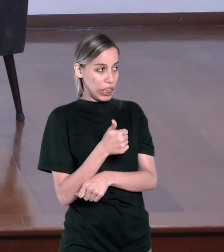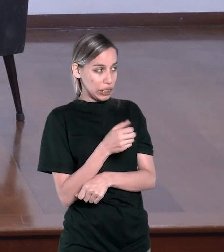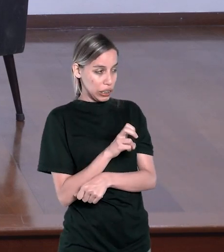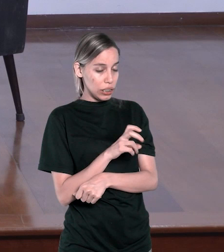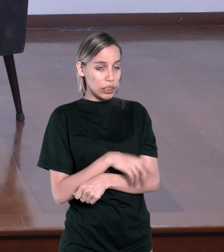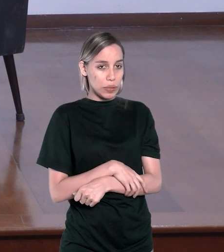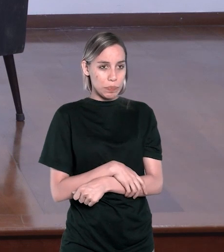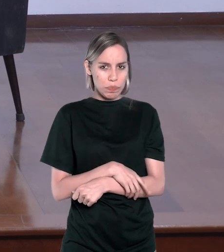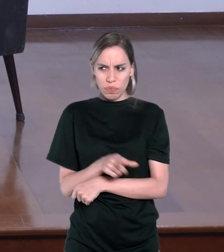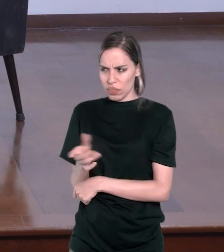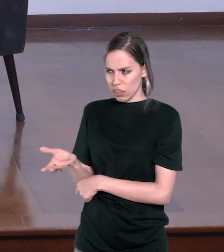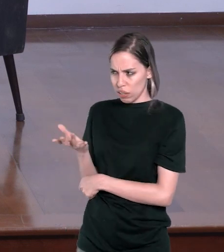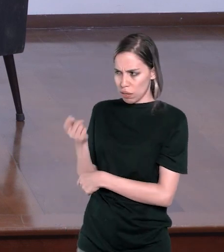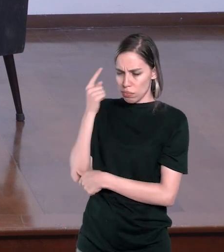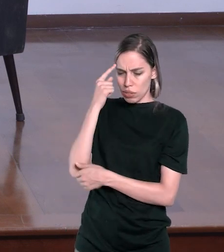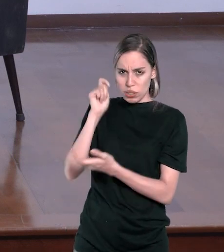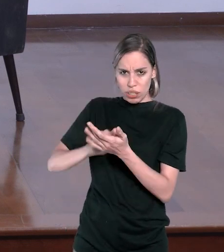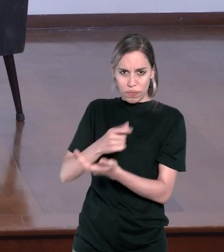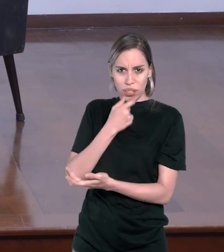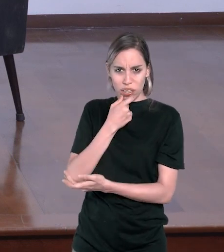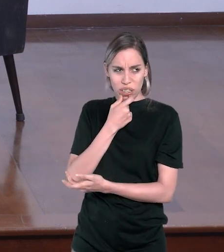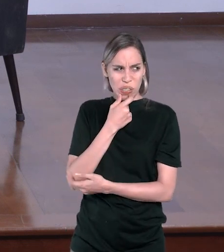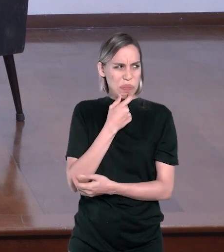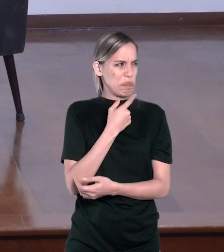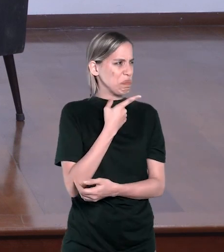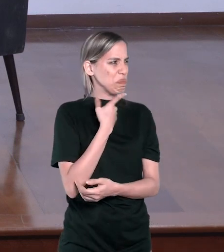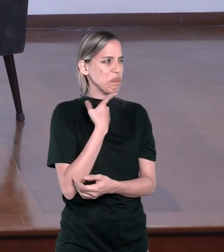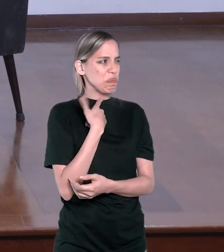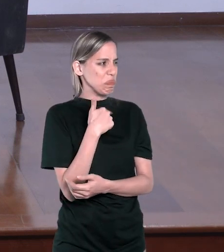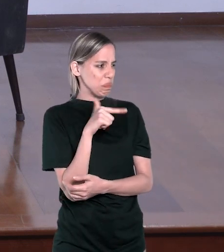tenho nenhuma tentação, não tenho vontade, porque quando eu fiz...